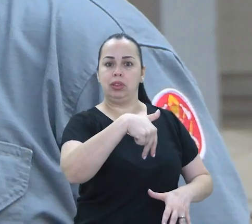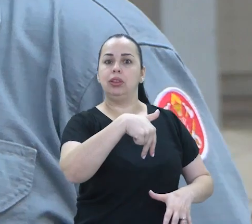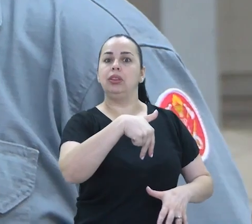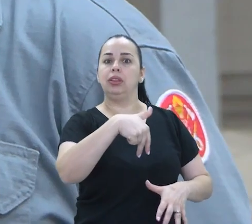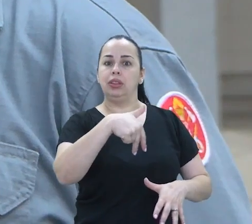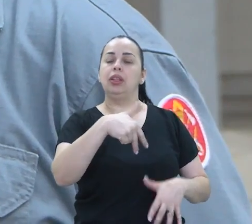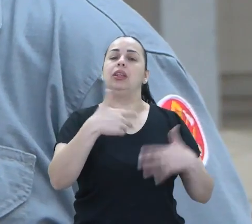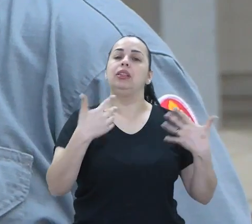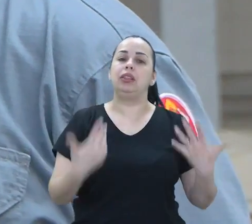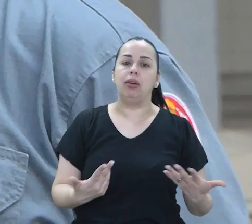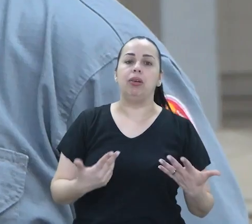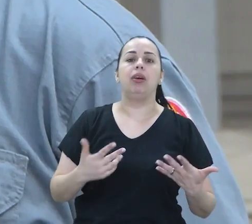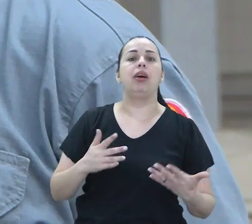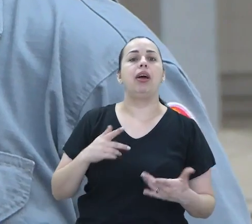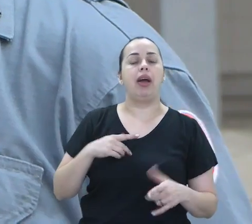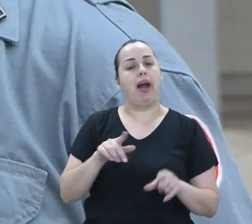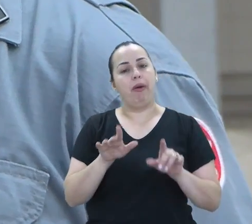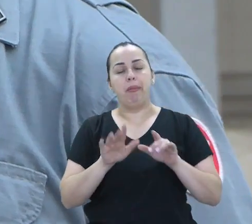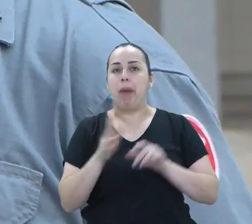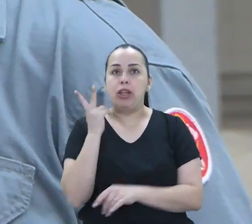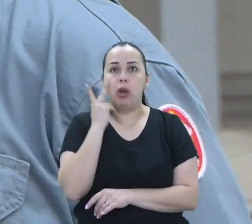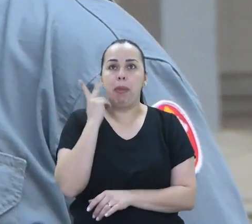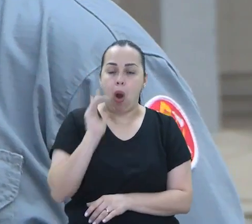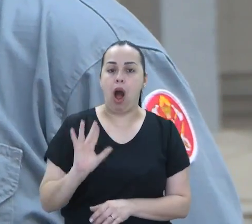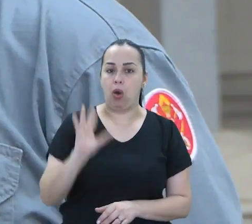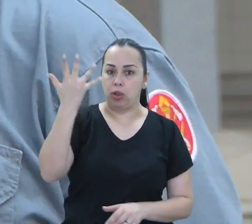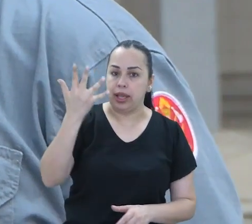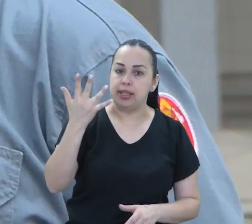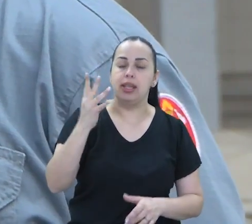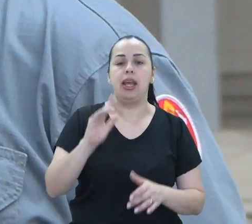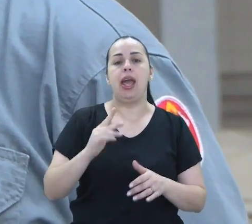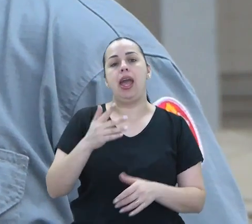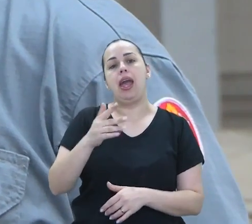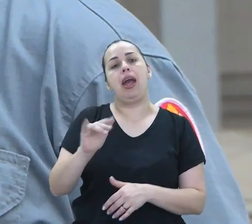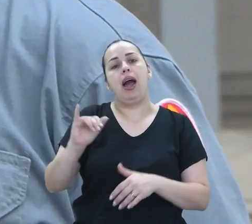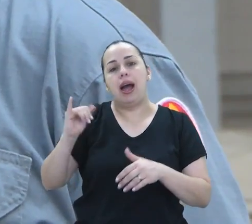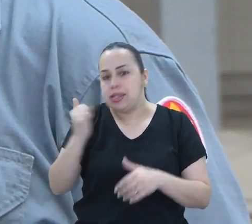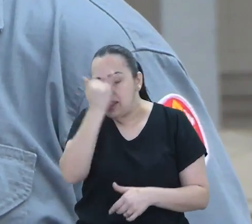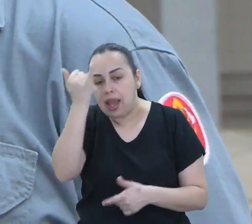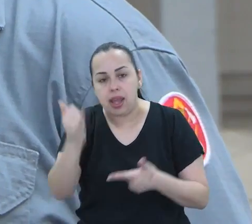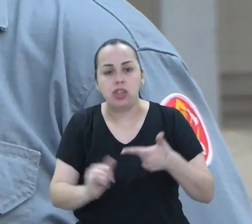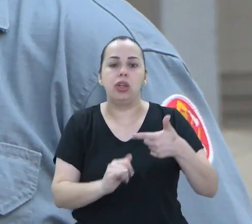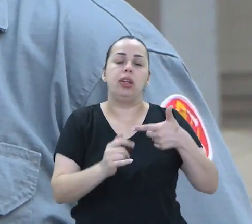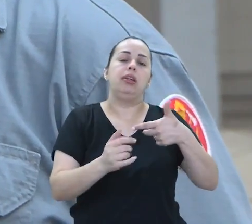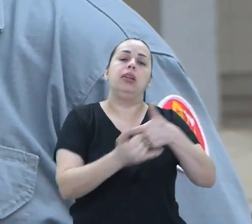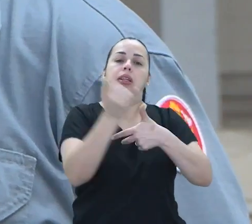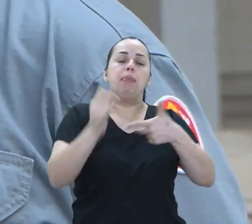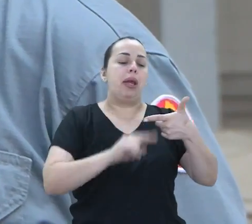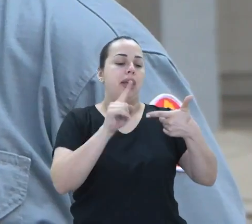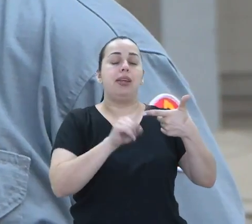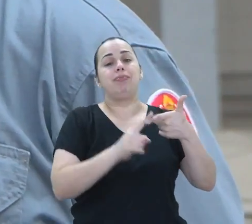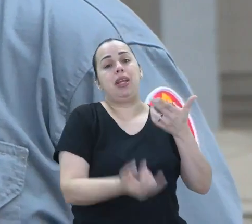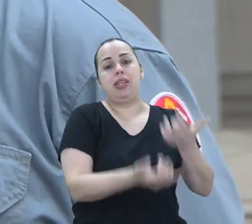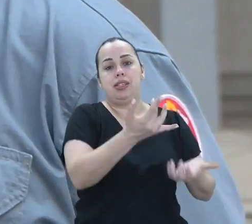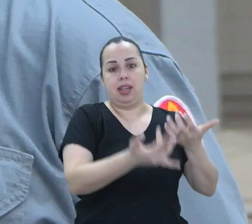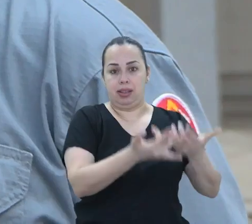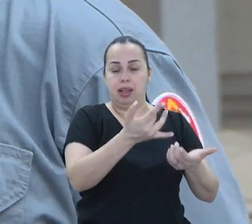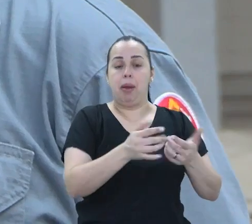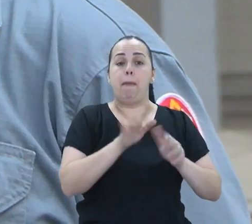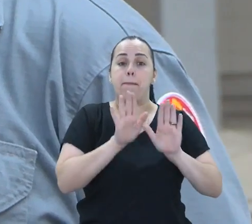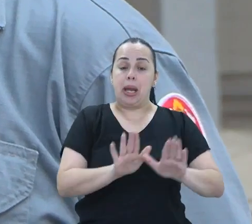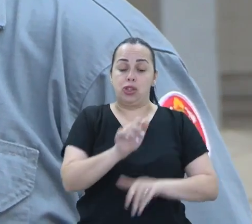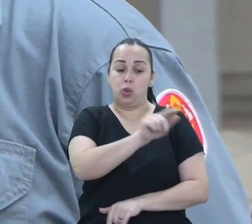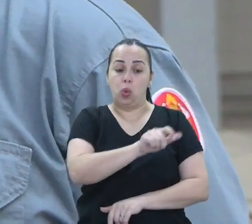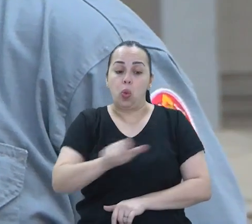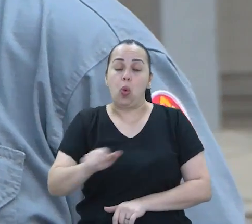identificados. Mais assim, normal é questão de acidentes mesmo e questão de incêndio. Então, tendo esse conhecimento, a chance da